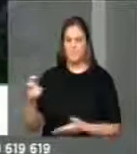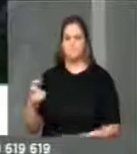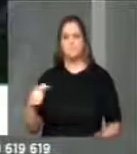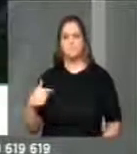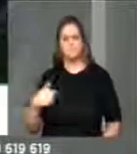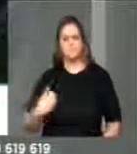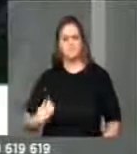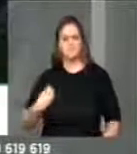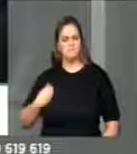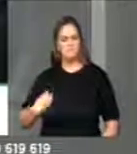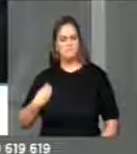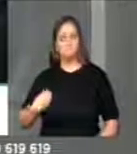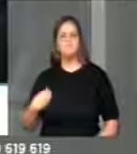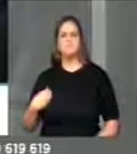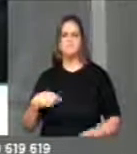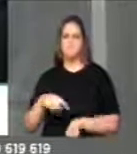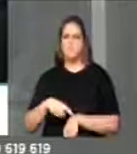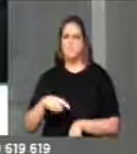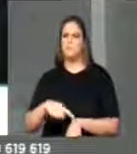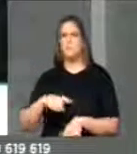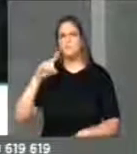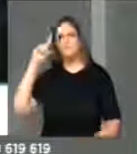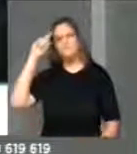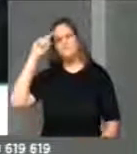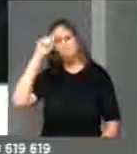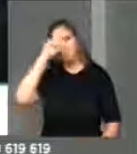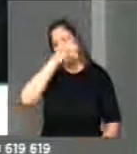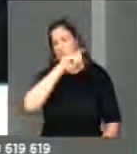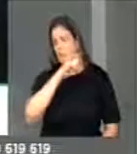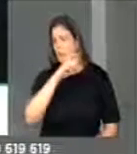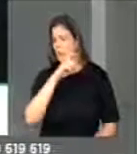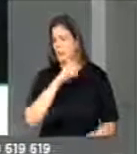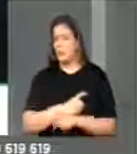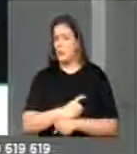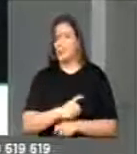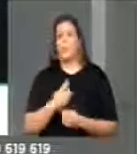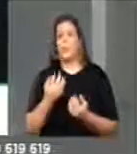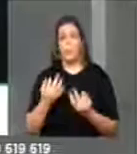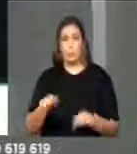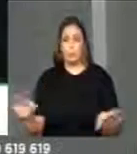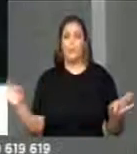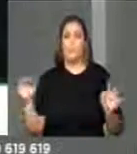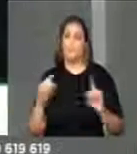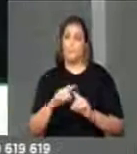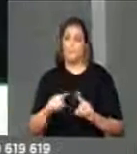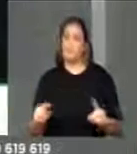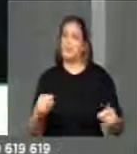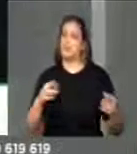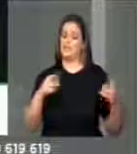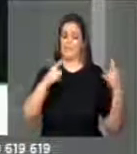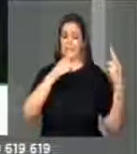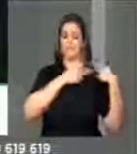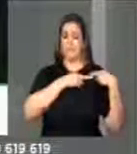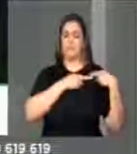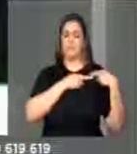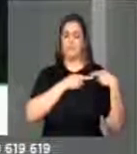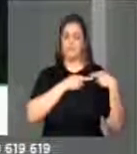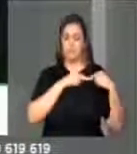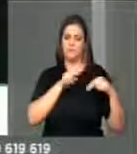de um processo tão doloroso, tão duro, mas de tanta responsabilidade